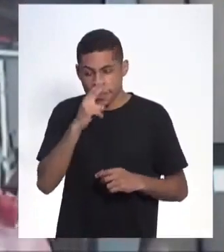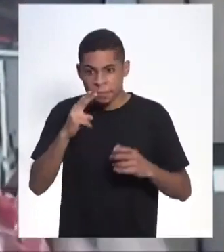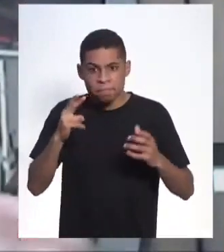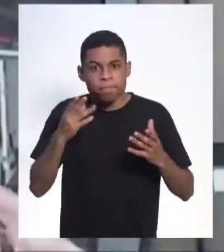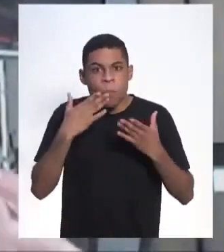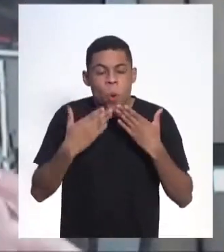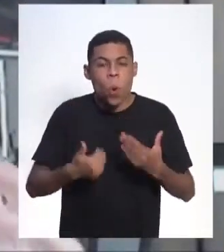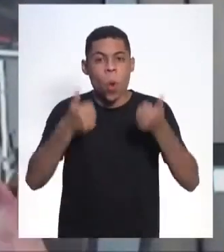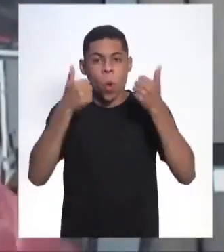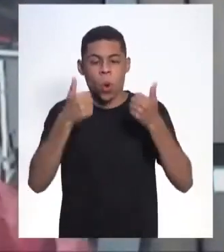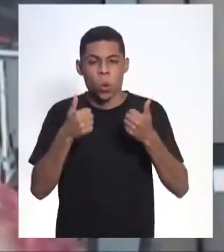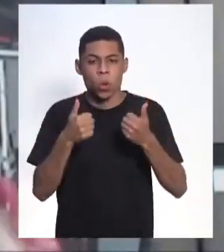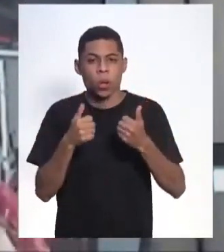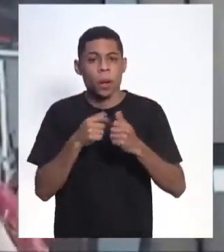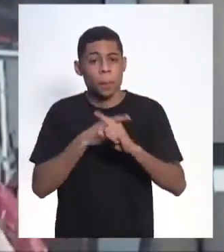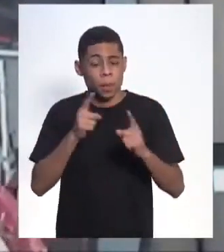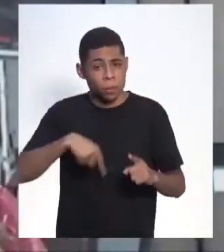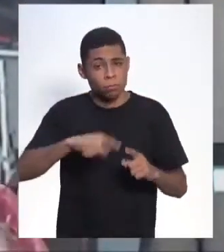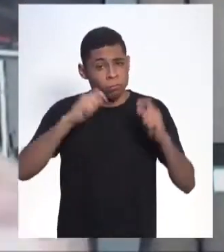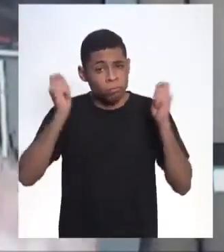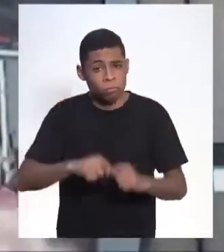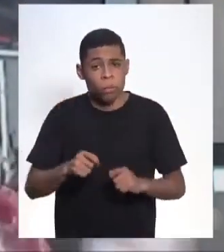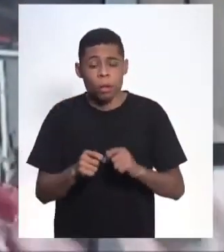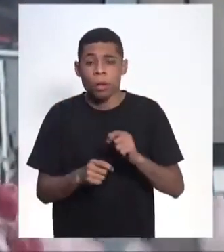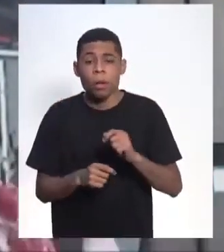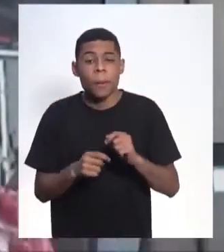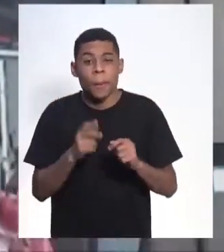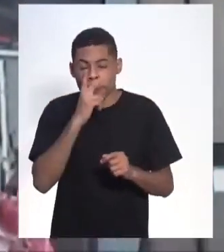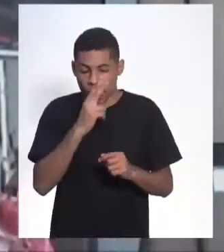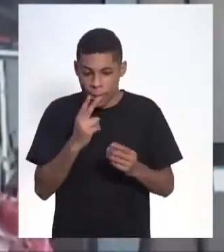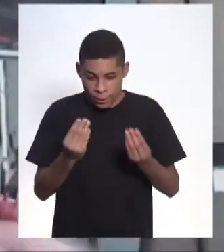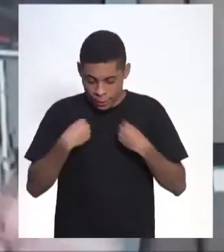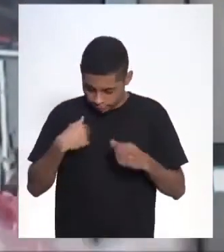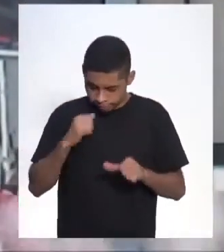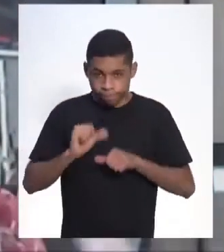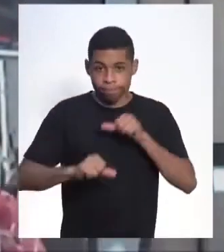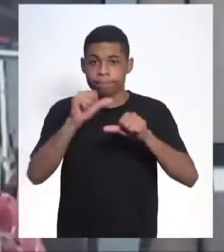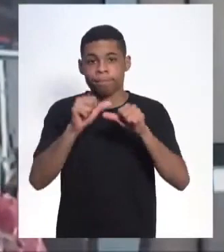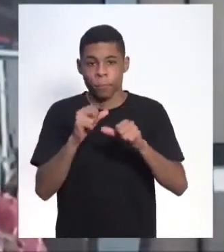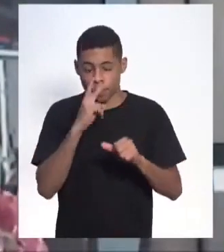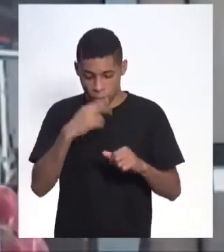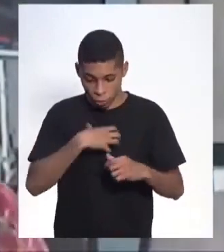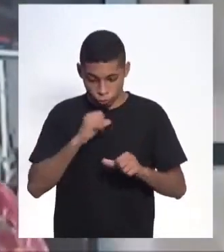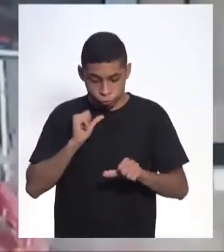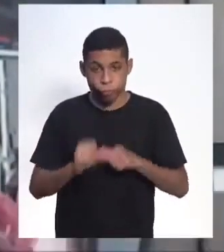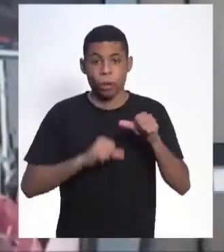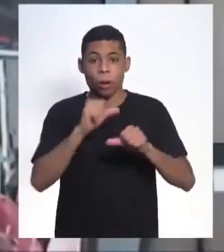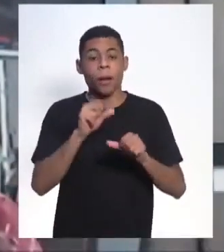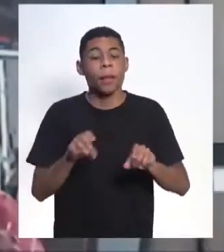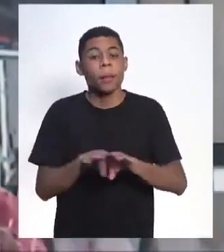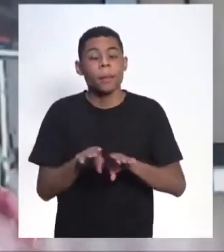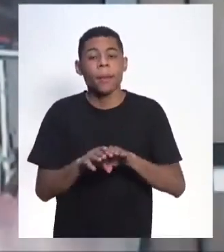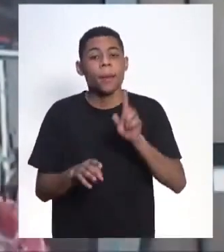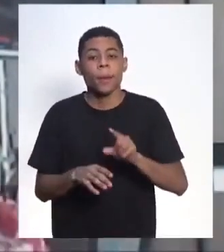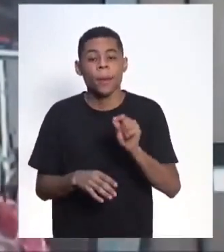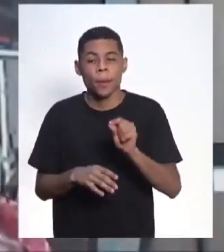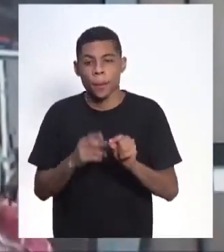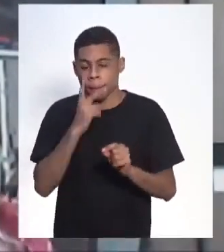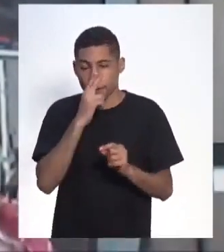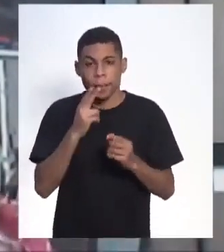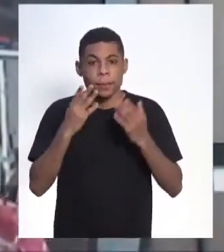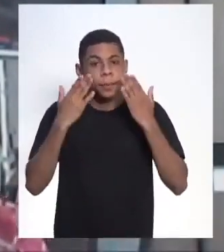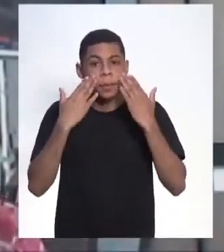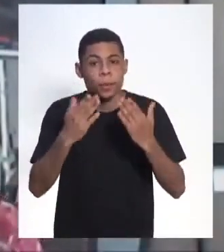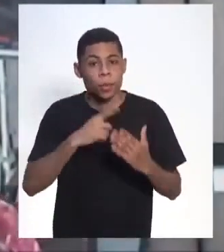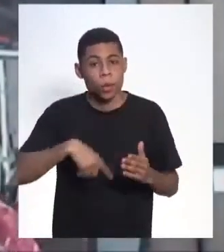ampliarmos. E a nossa capacidade de nos ampliar nos transforma. Essa transformação também, ela se reflete